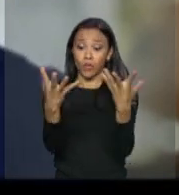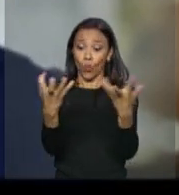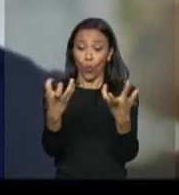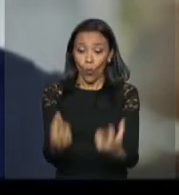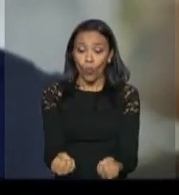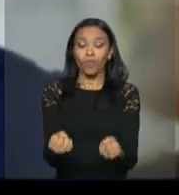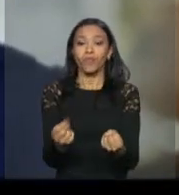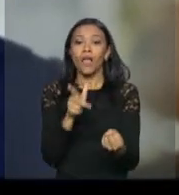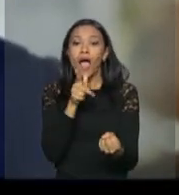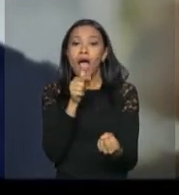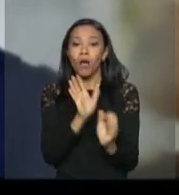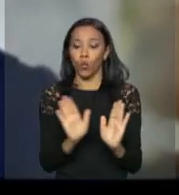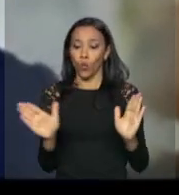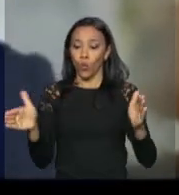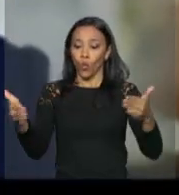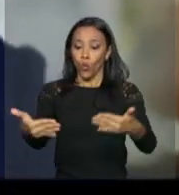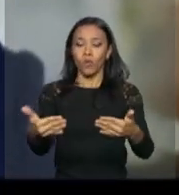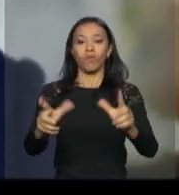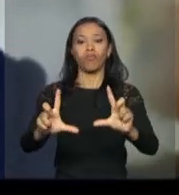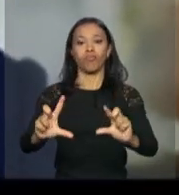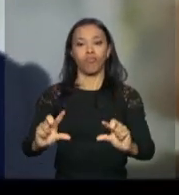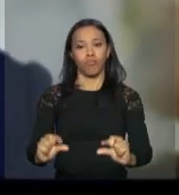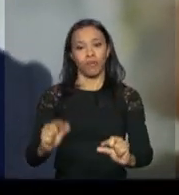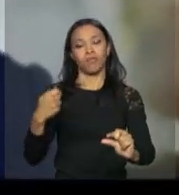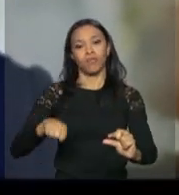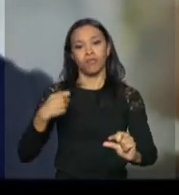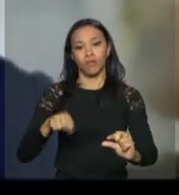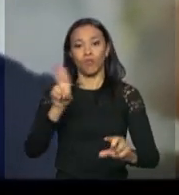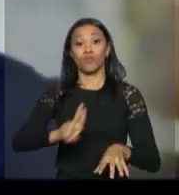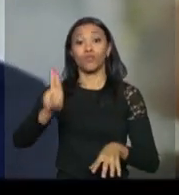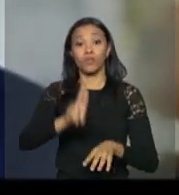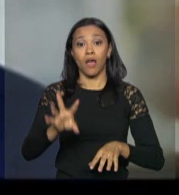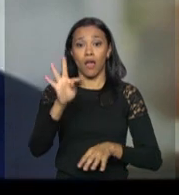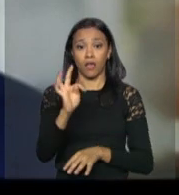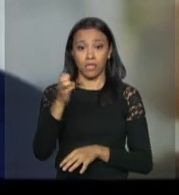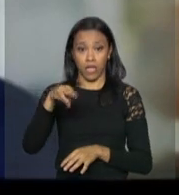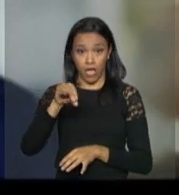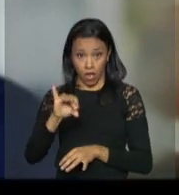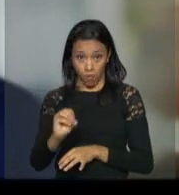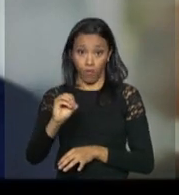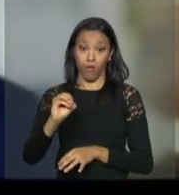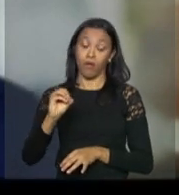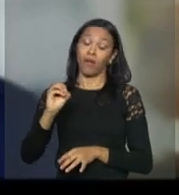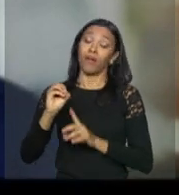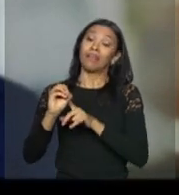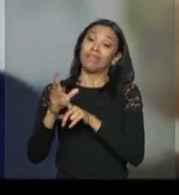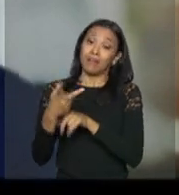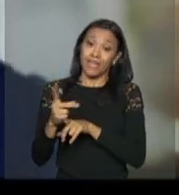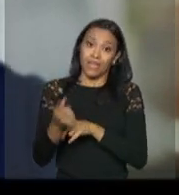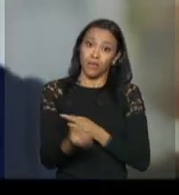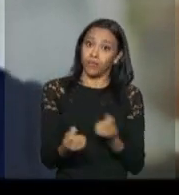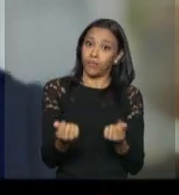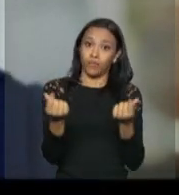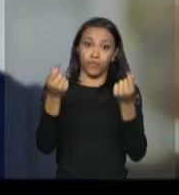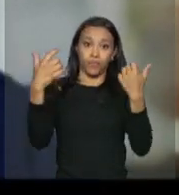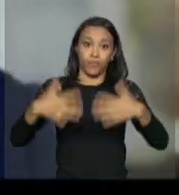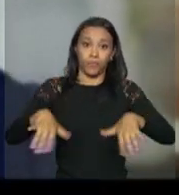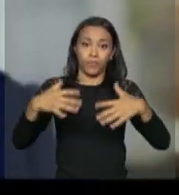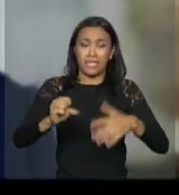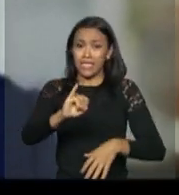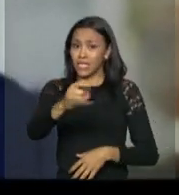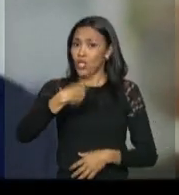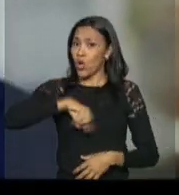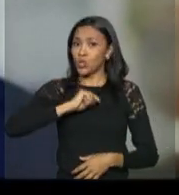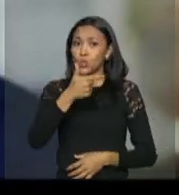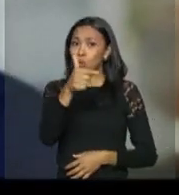dos reservatórios e tivemos de acionar as termoelétricas, o que aumentou muito as despesas. Imagine se